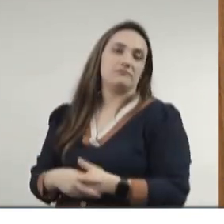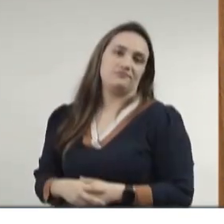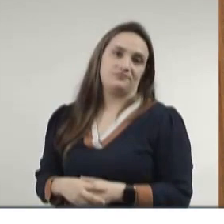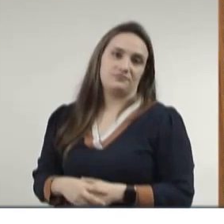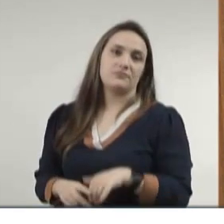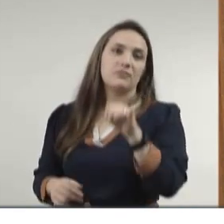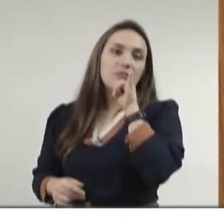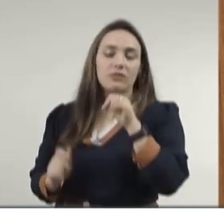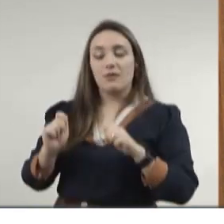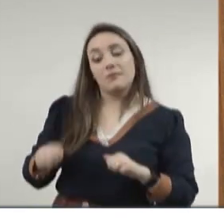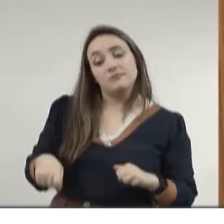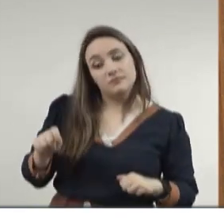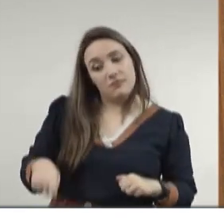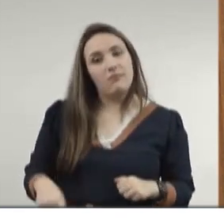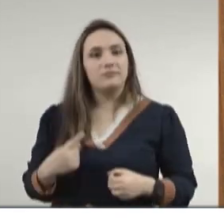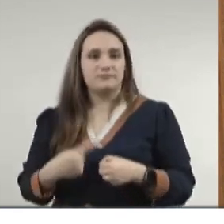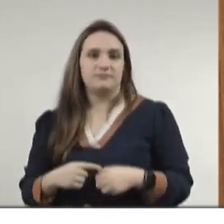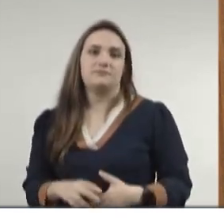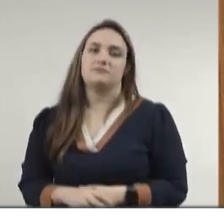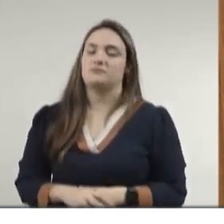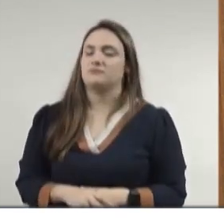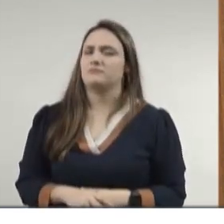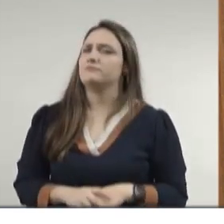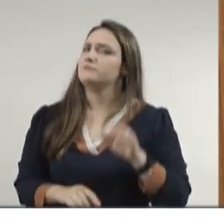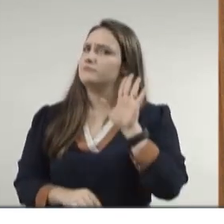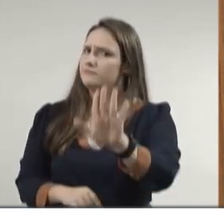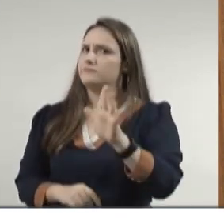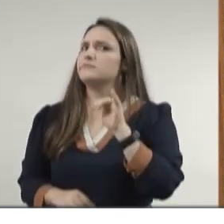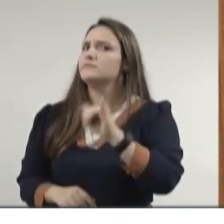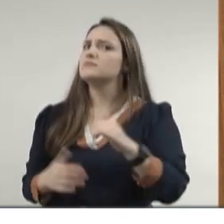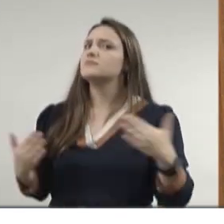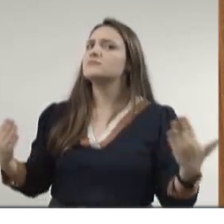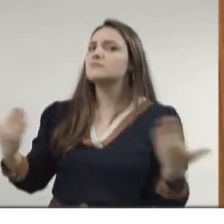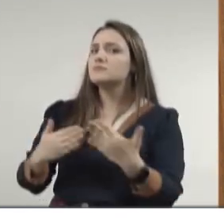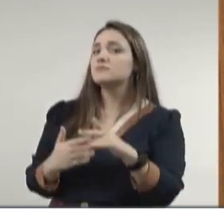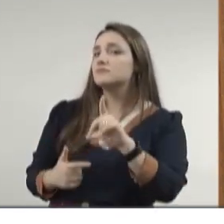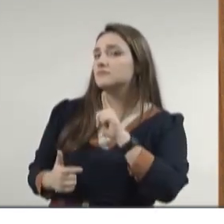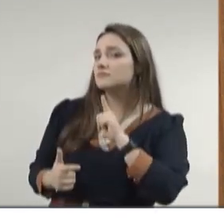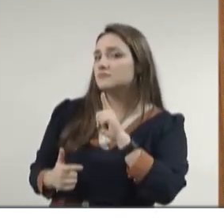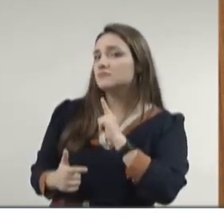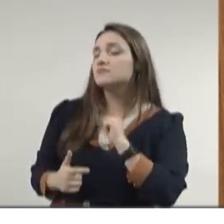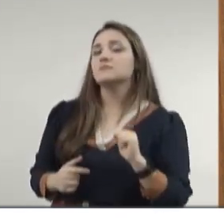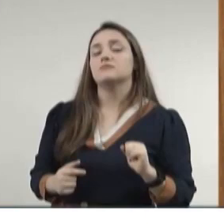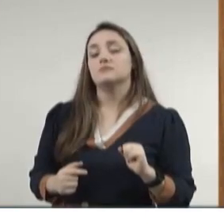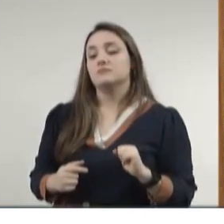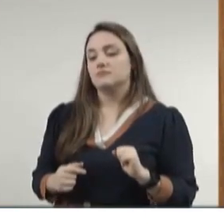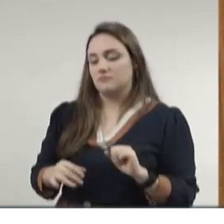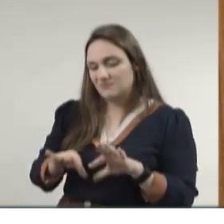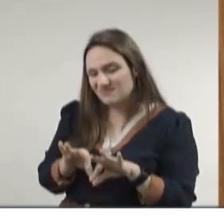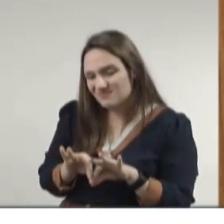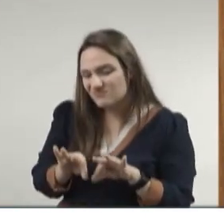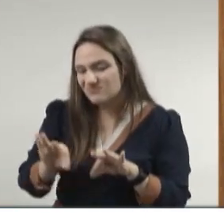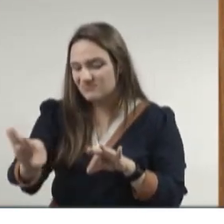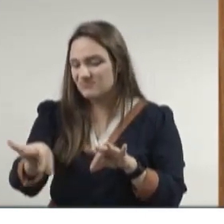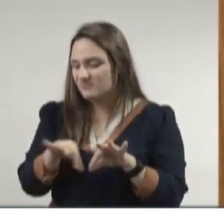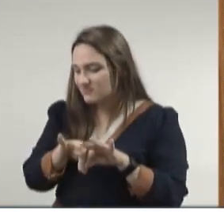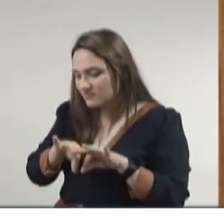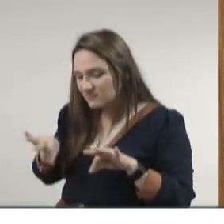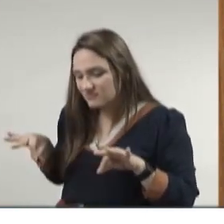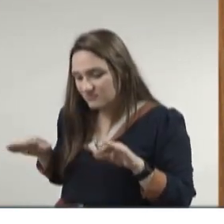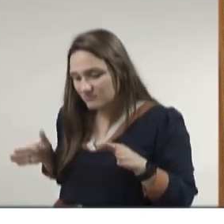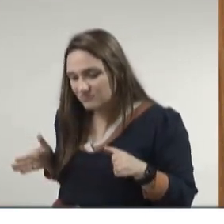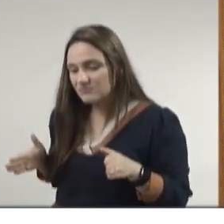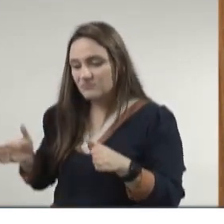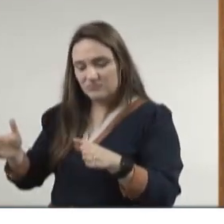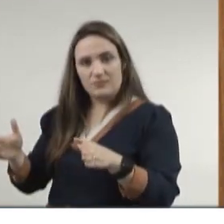Porto Murtinho. Se houvesse hoje o zoneamento ecológico